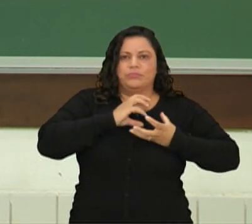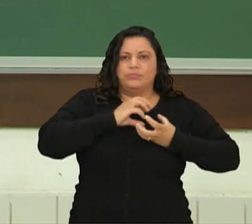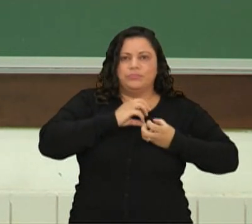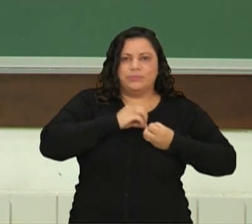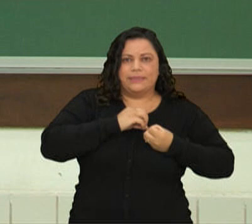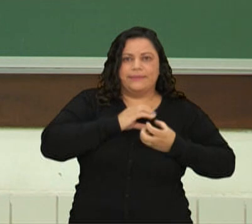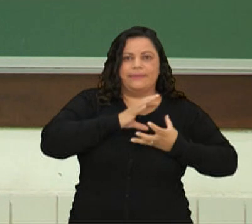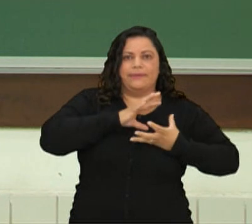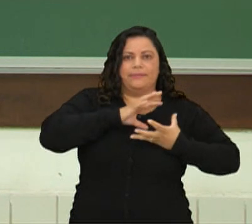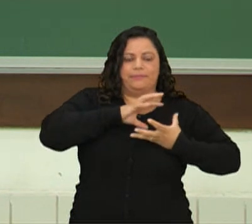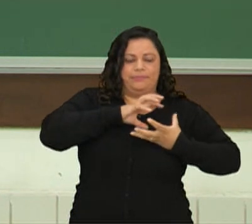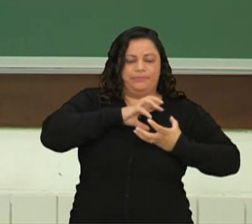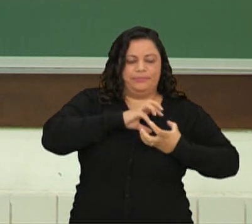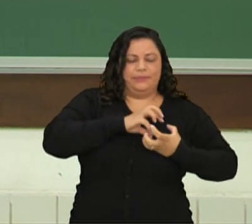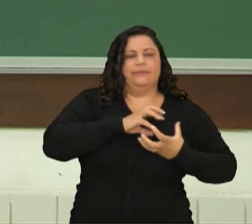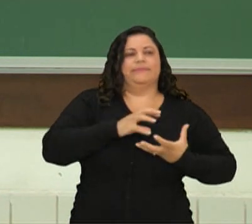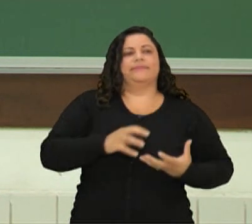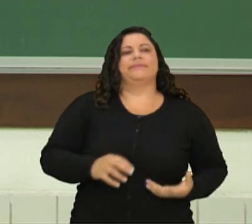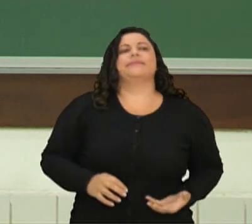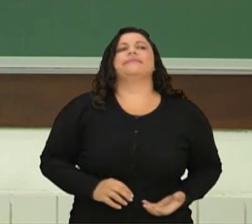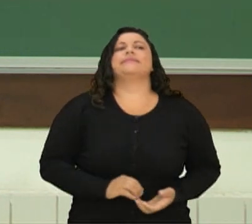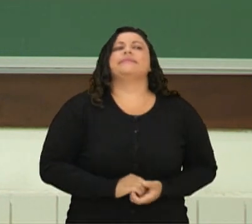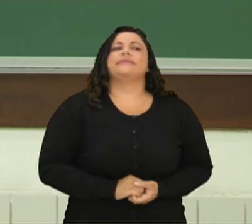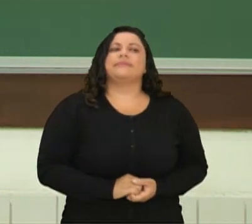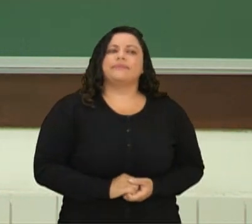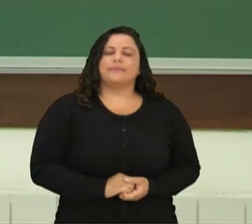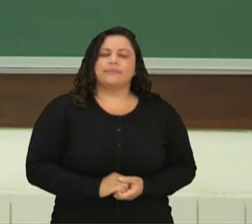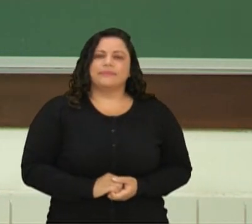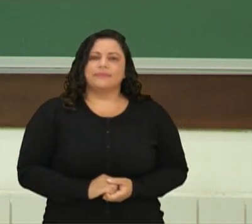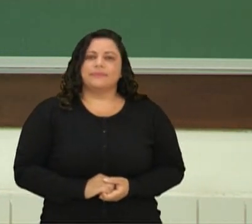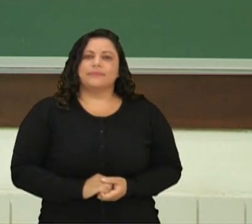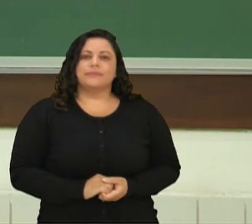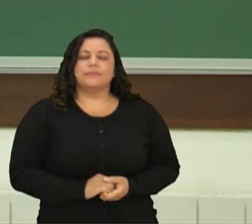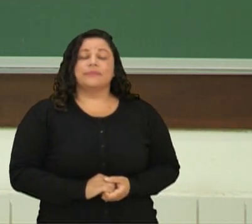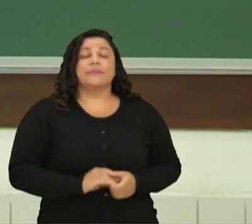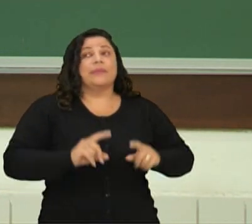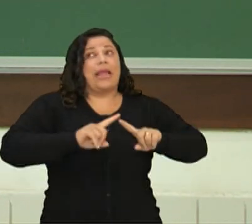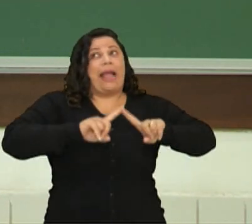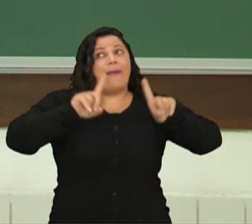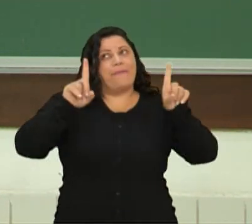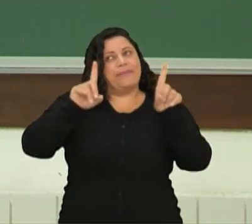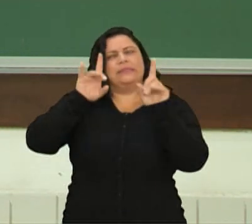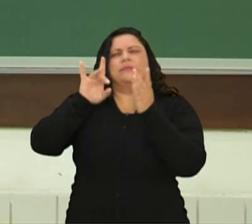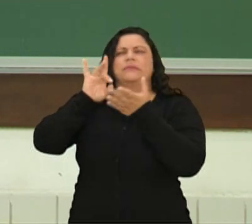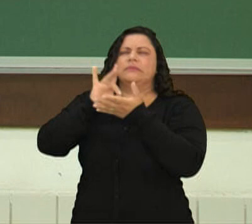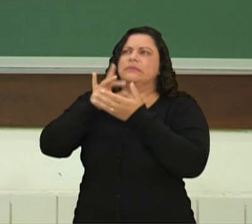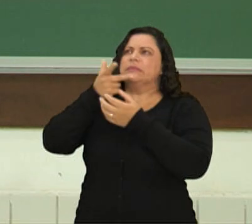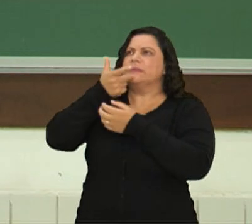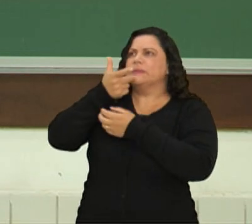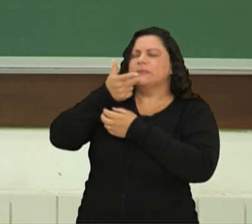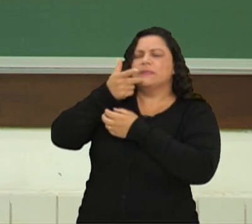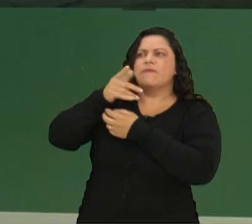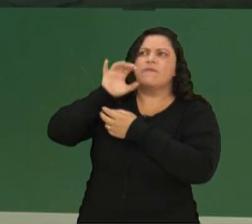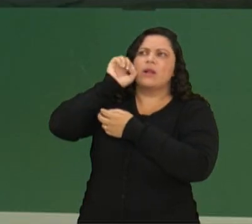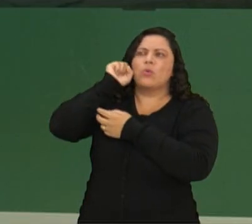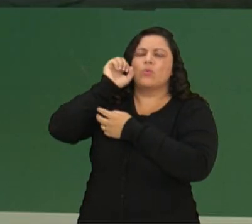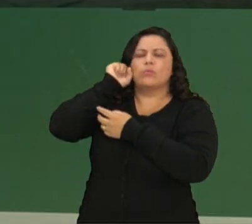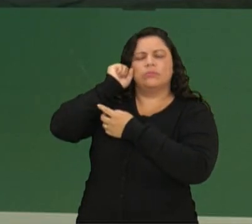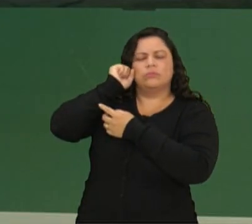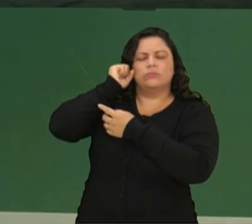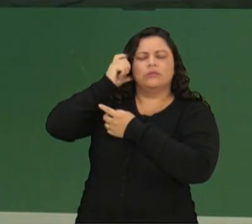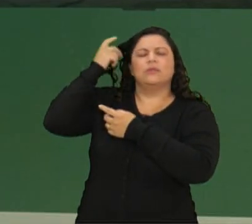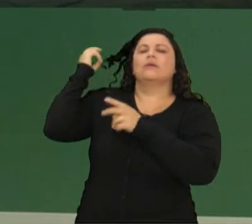certo? Seguindo aqui então, na realidade, embora a gente fale assim muito, né, escutar, ouvir o coração,